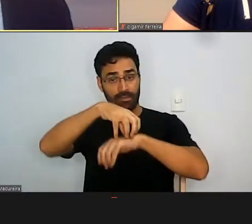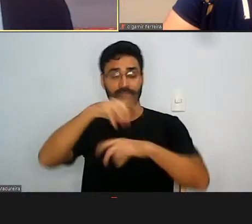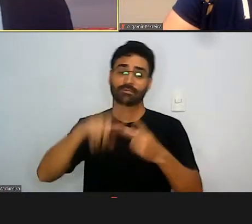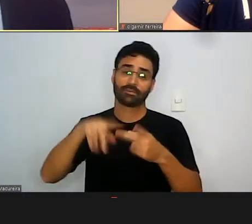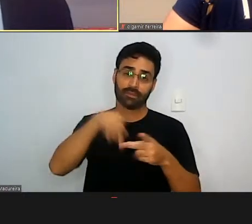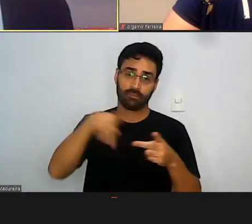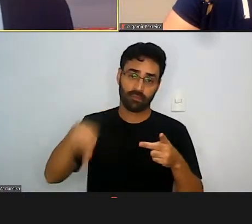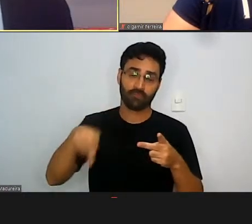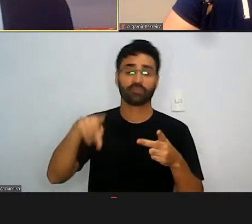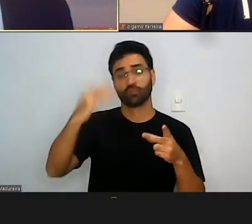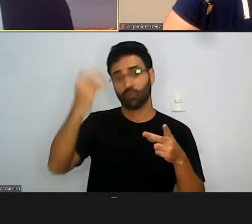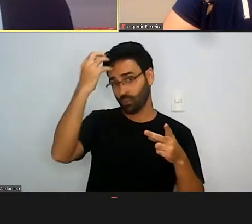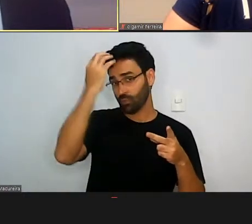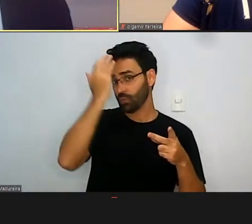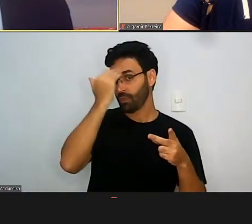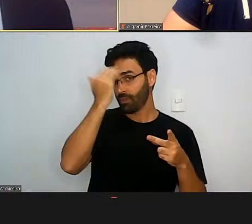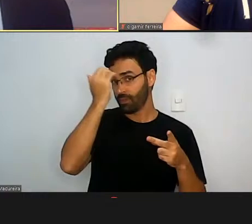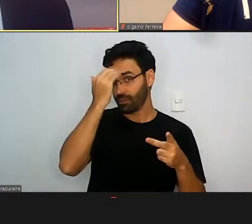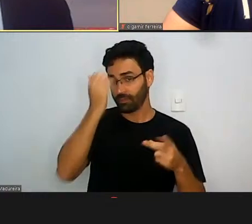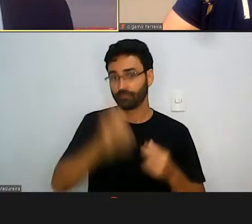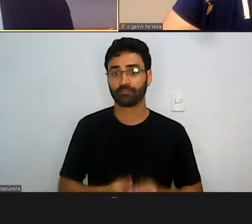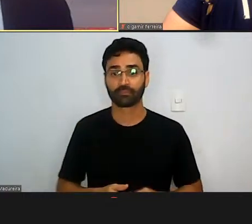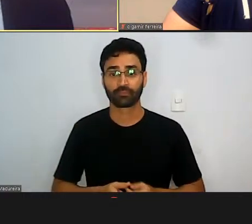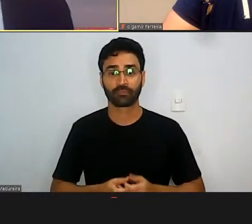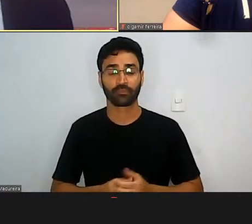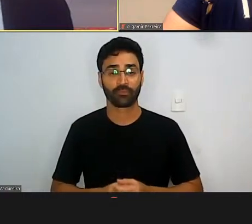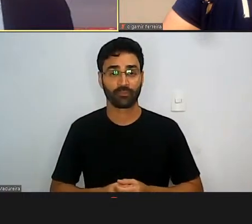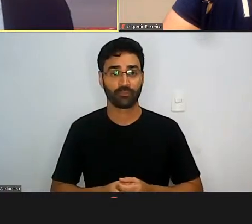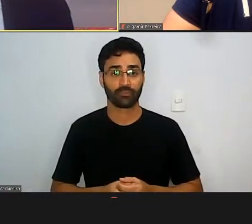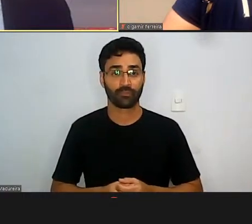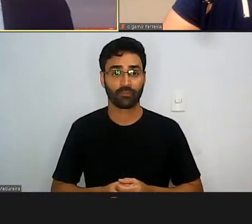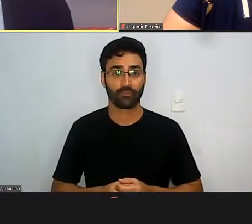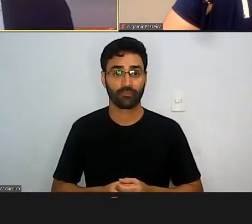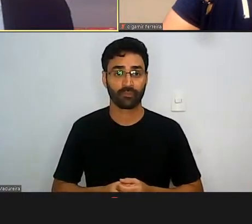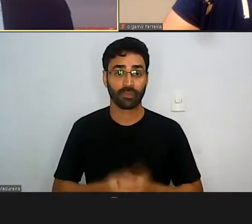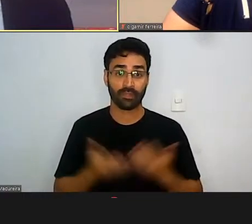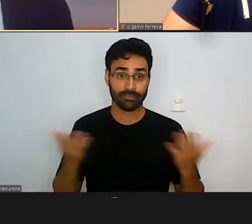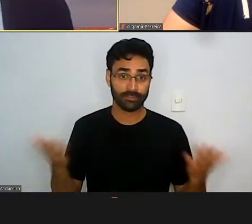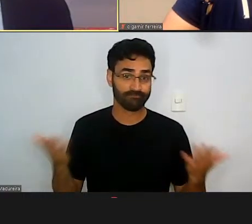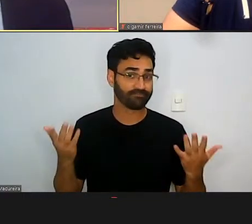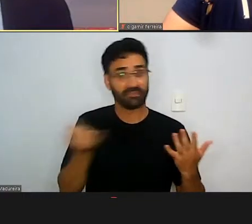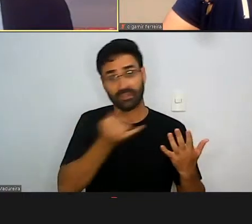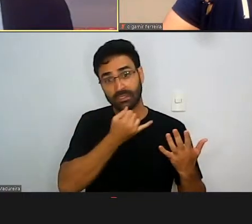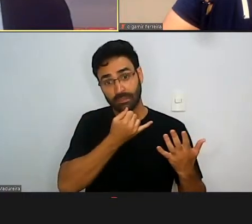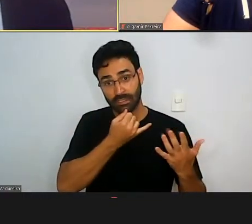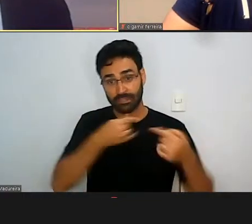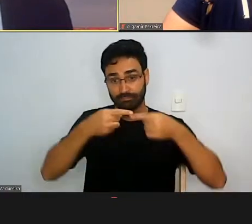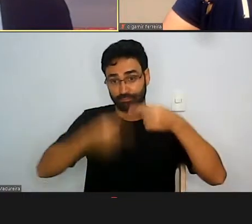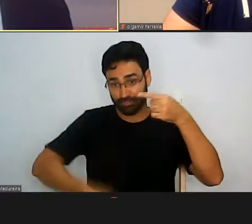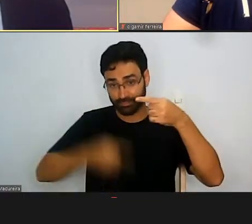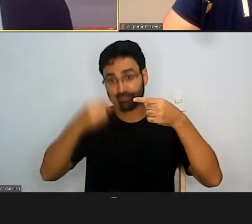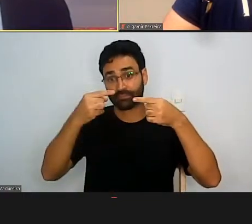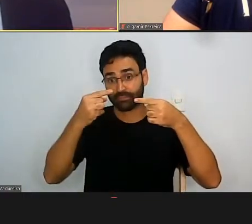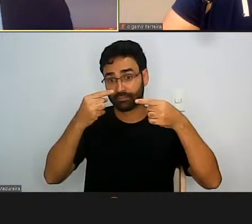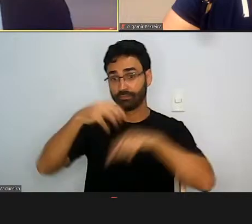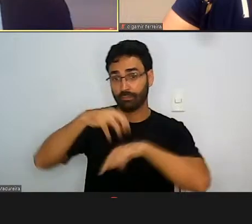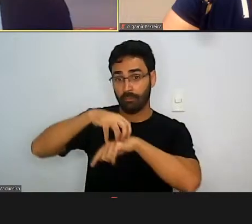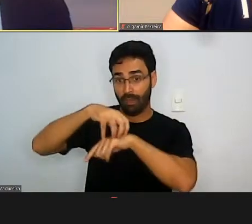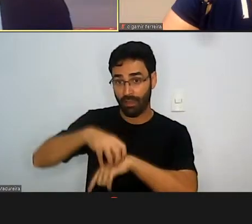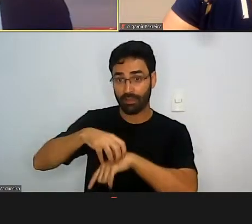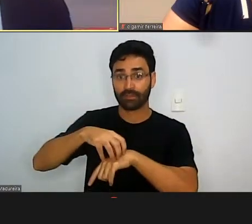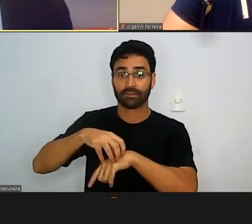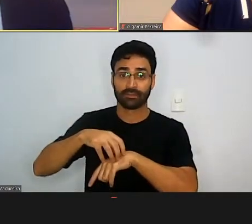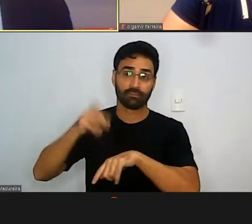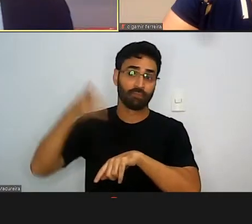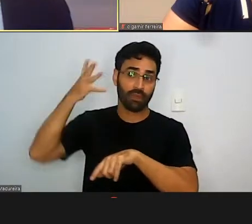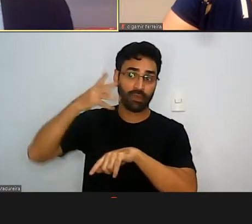né? Como nós estamos com um problema de conexão com a professora Márcia e ela interrompeu a metade da